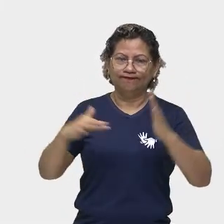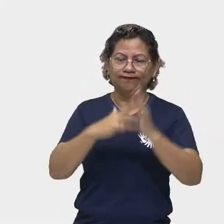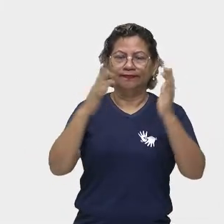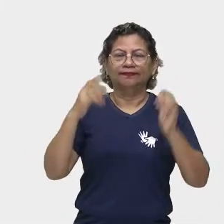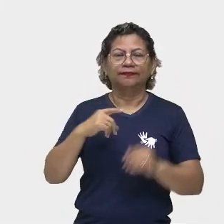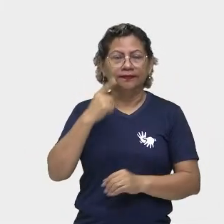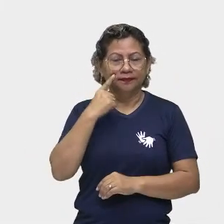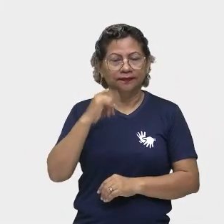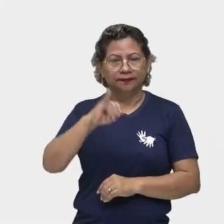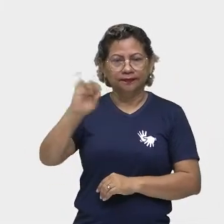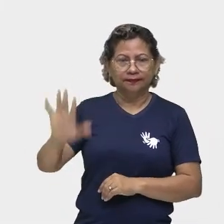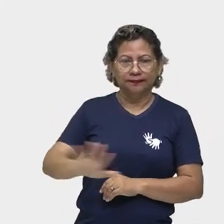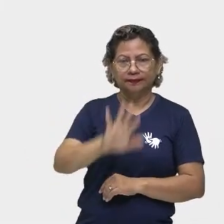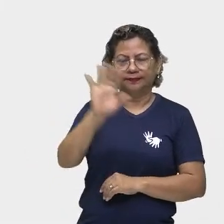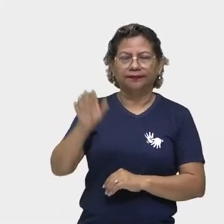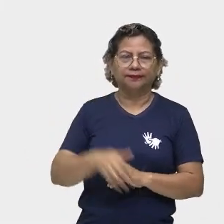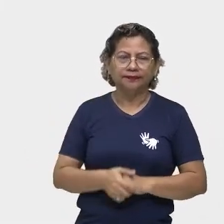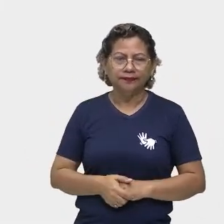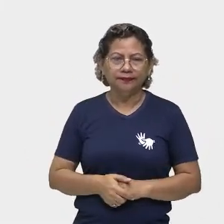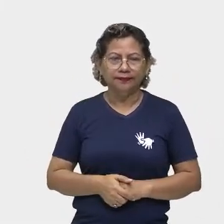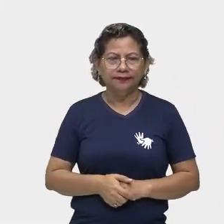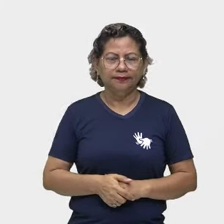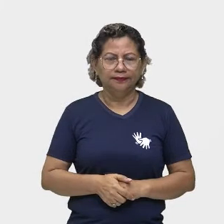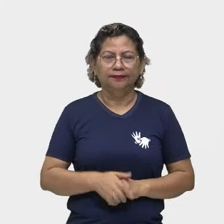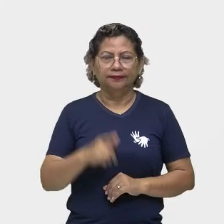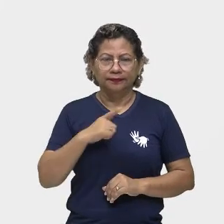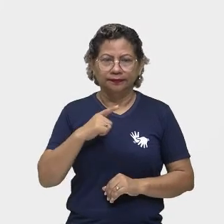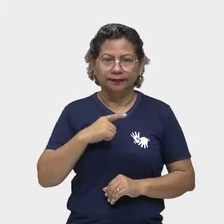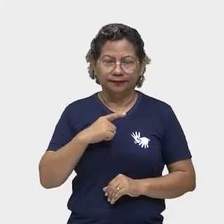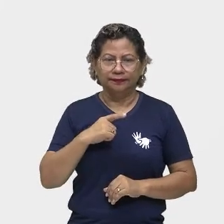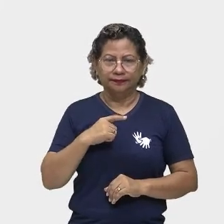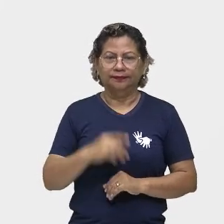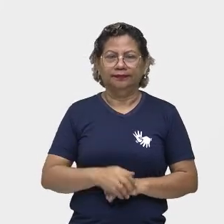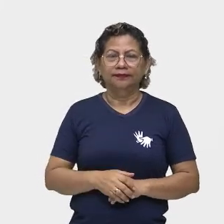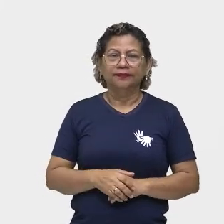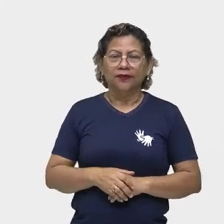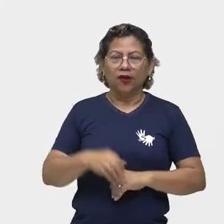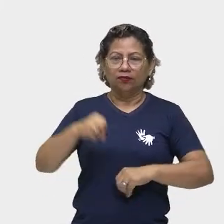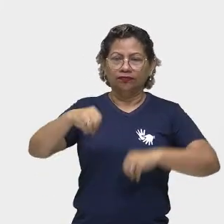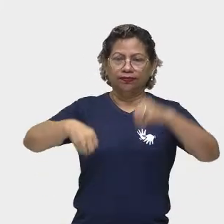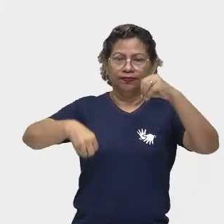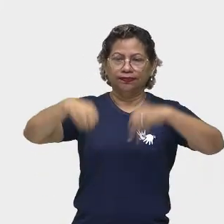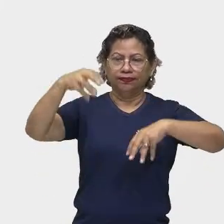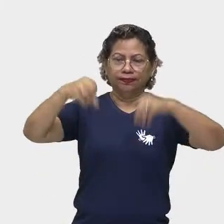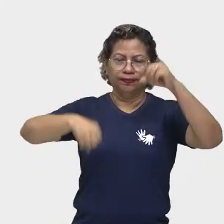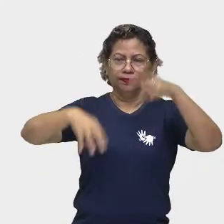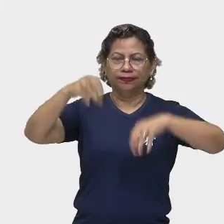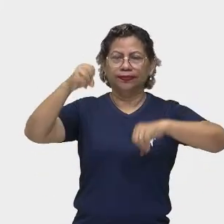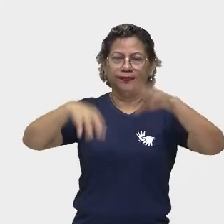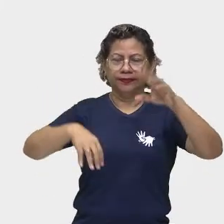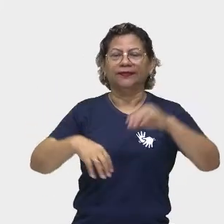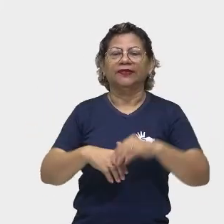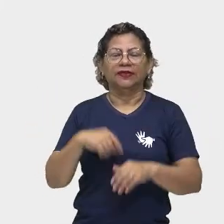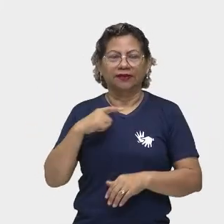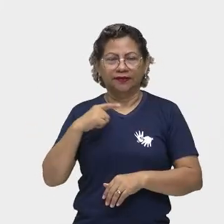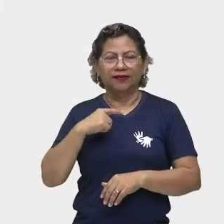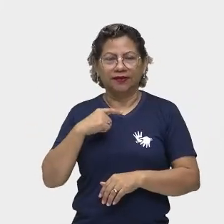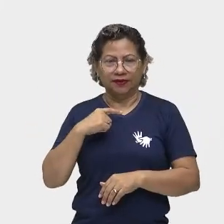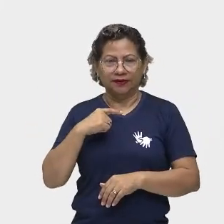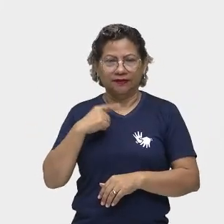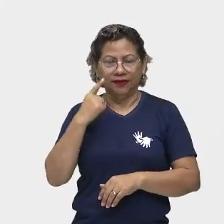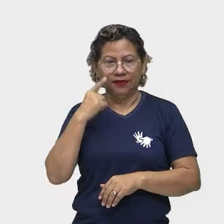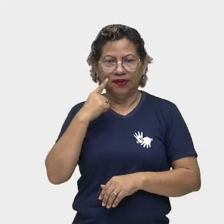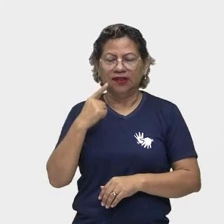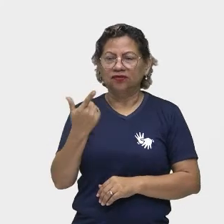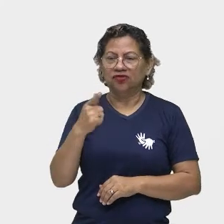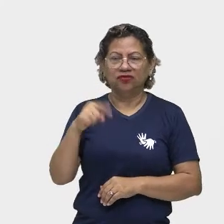cada um deles. Né? A gente tem aqui uma usina geotérmica presente lá na Islândia. Né? Esse tipo de usina não